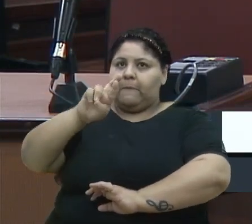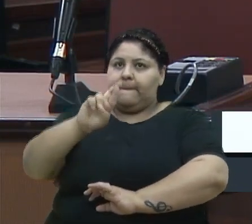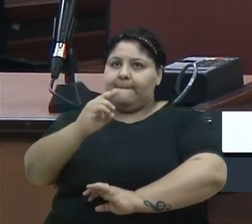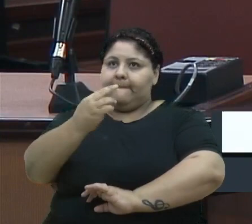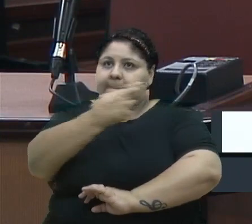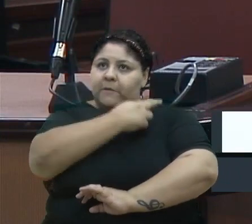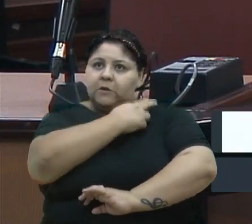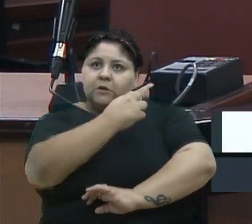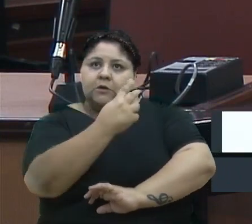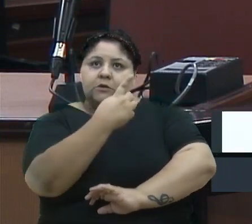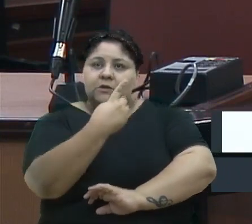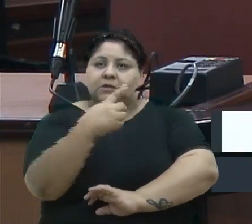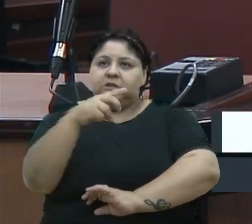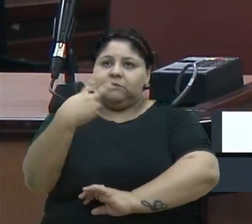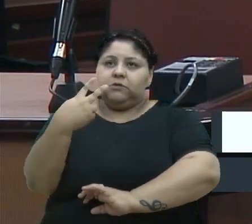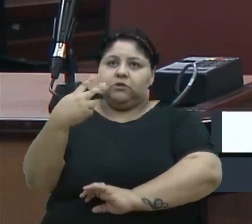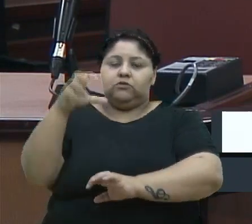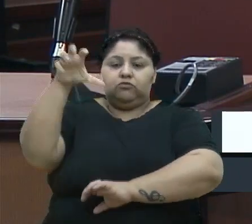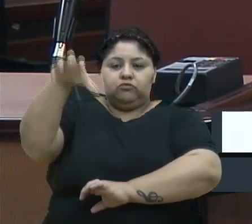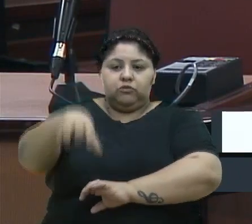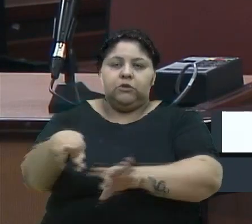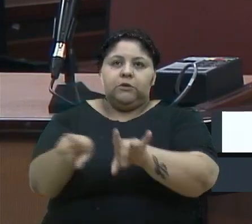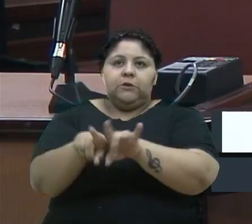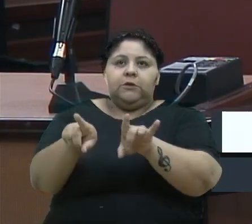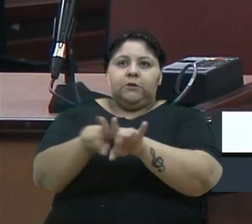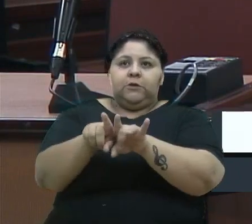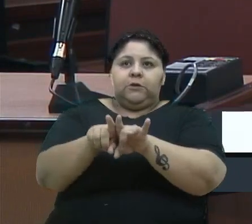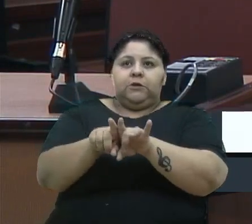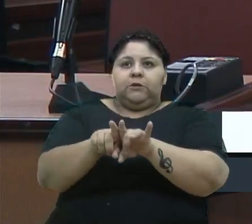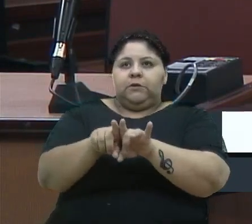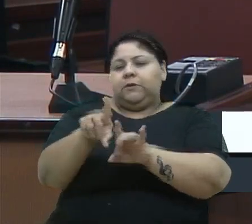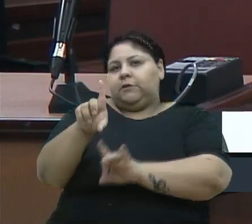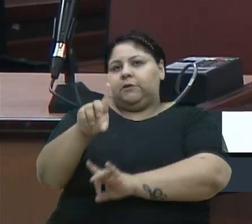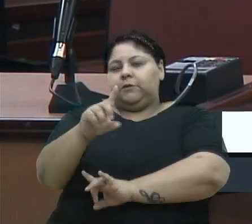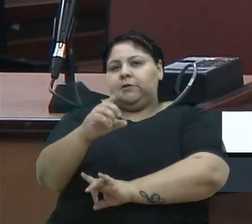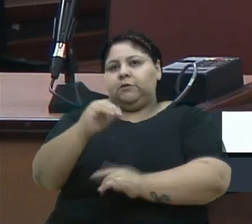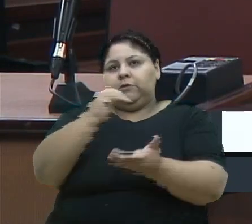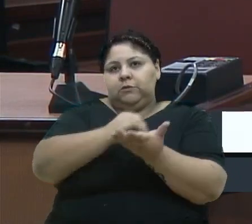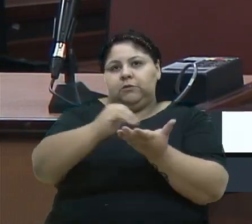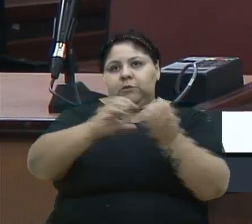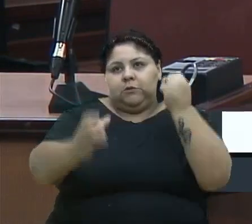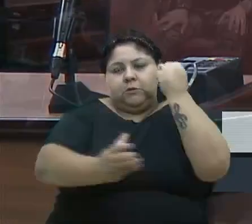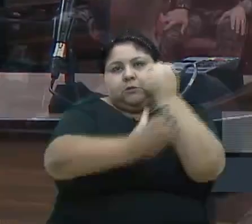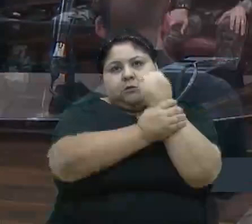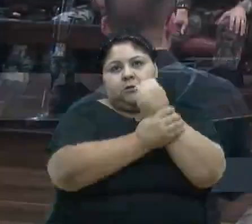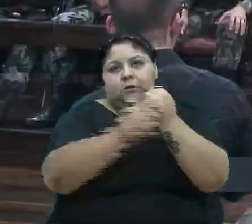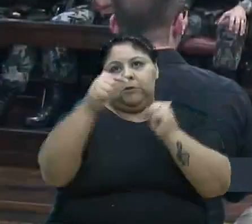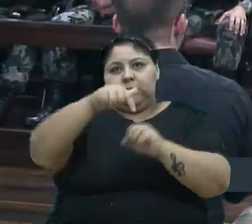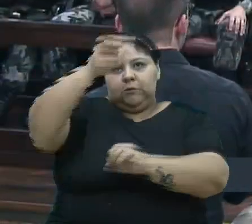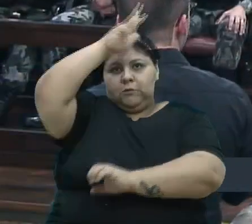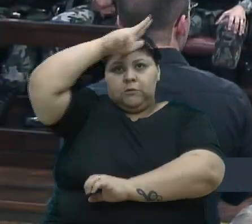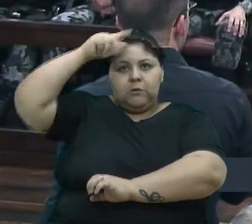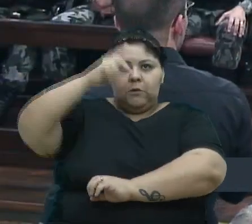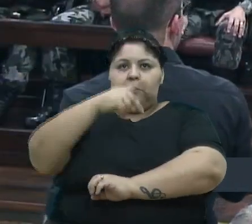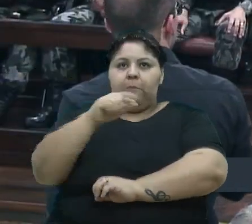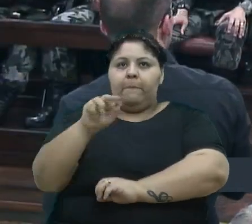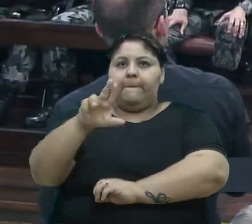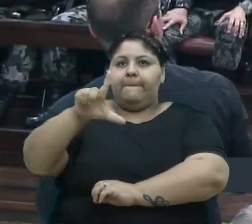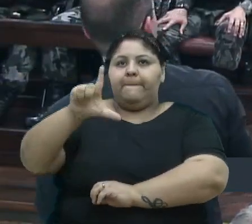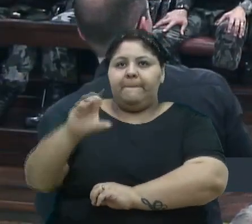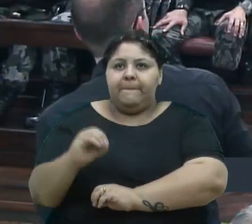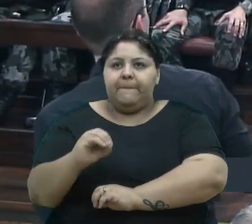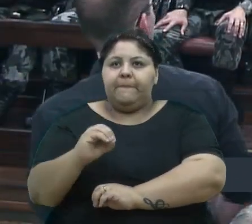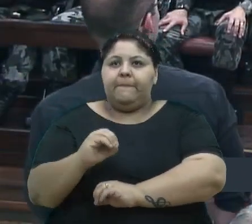12º BPM, o comissário Chaves, representando o DEIC, o secretário de Segurança Pública e Proteção Social do município, Paulo da Rosa, pessoal